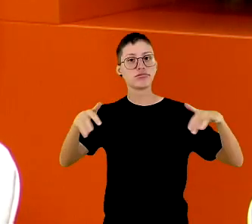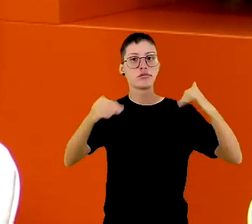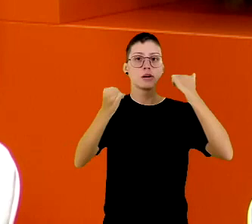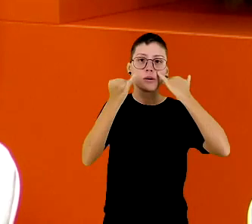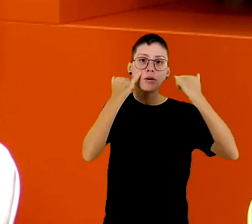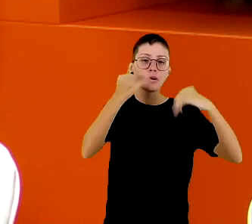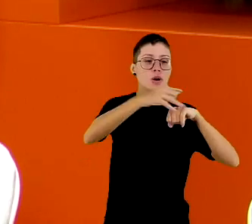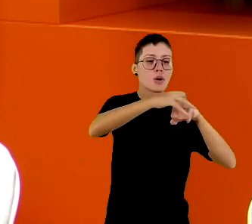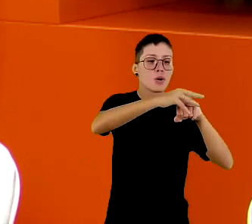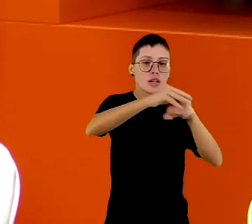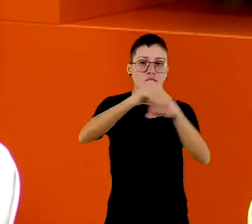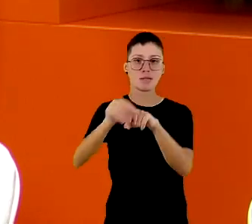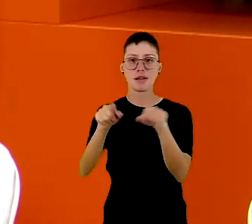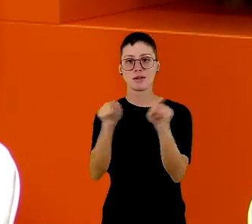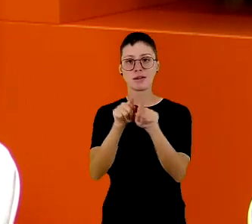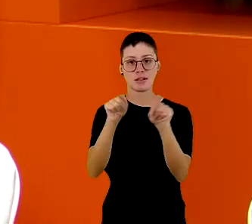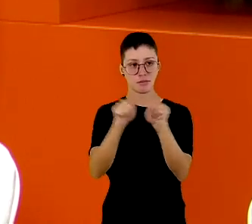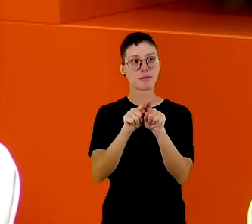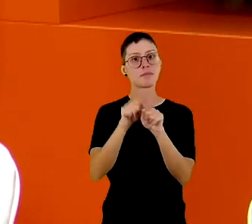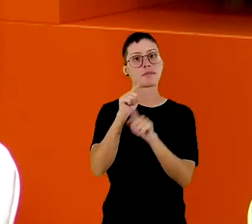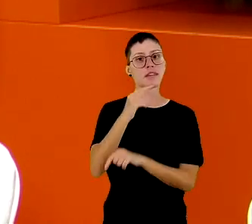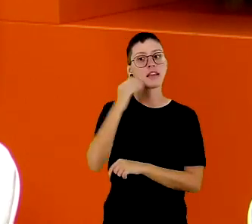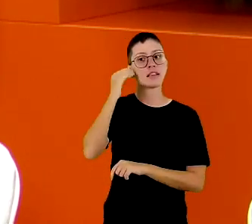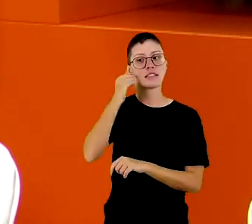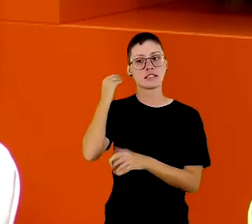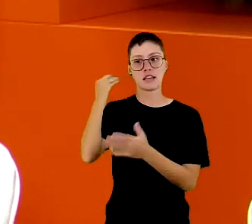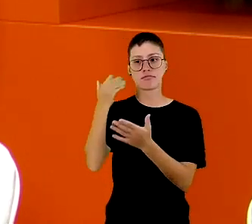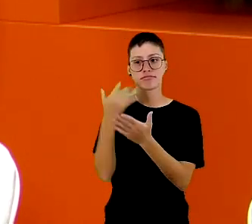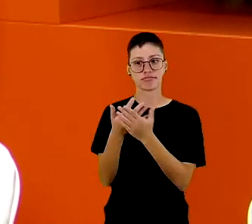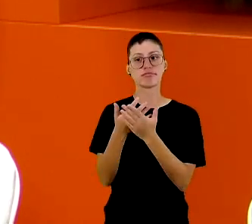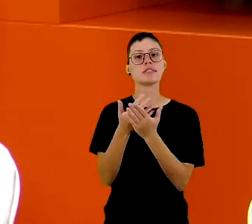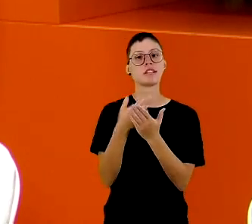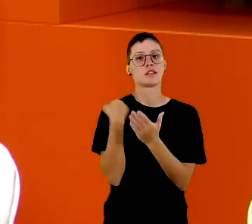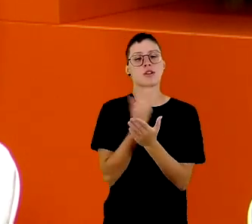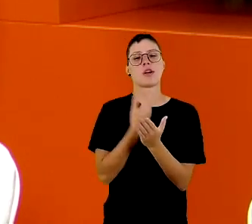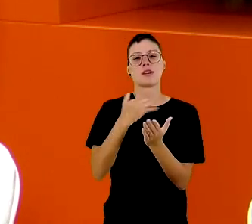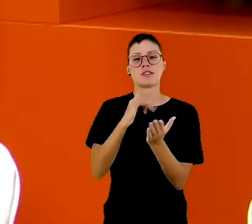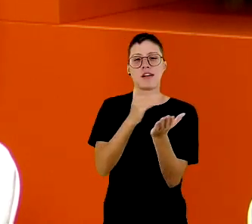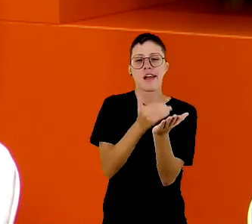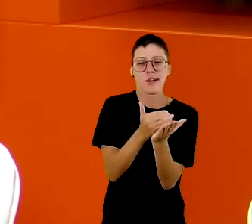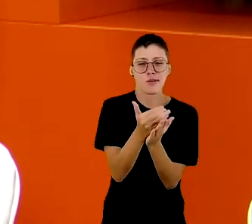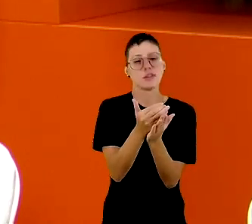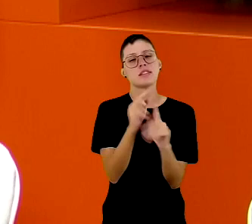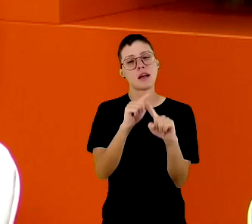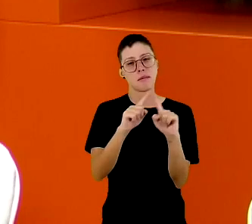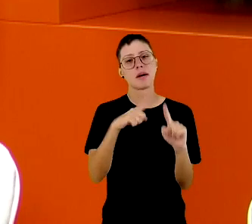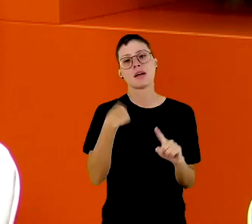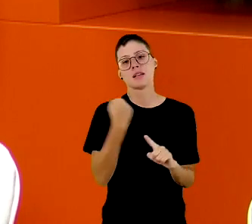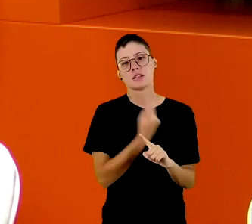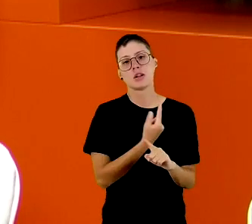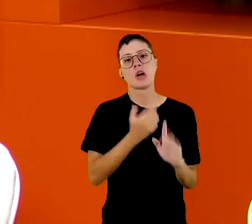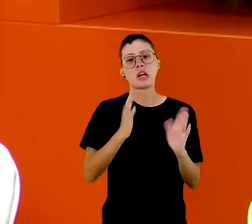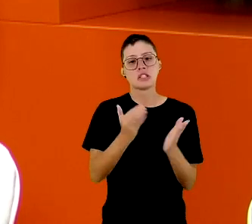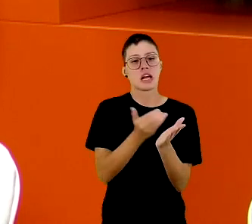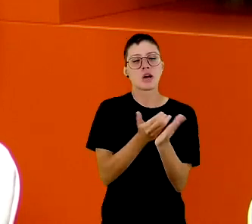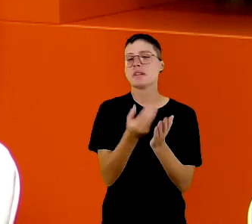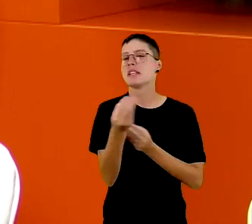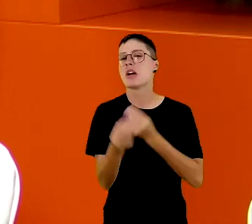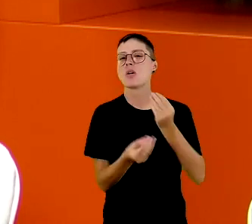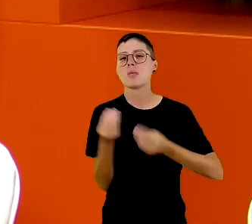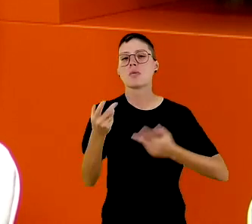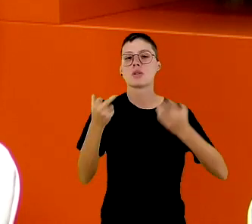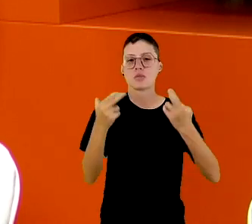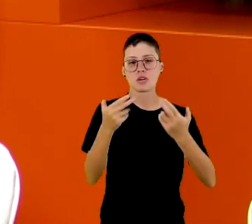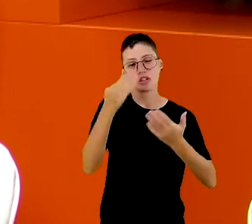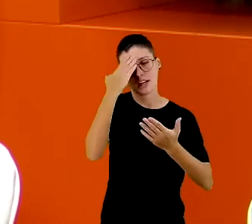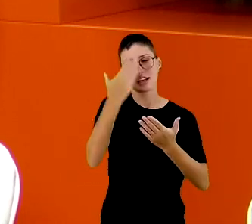né? Acho que a jornada é grande, estamos começando, mas acho que a gente já tem que começar de uma maneira que a gente julga que